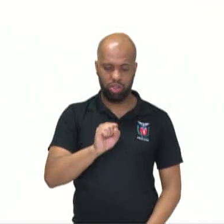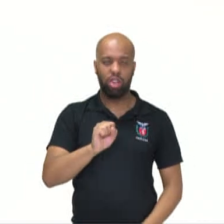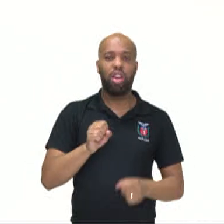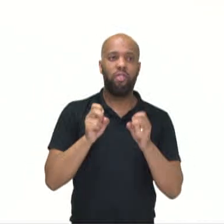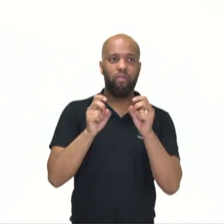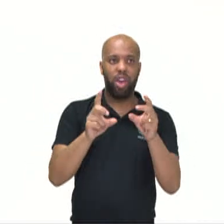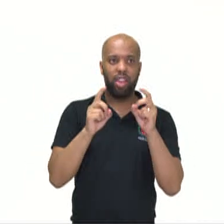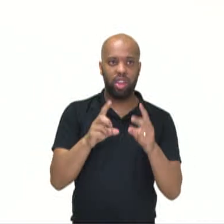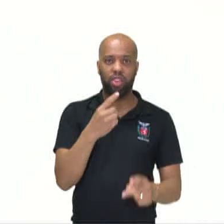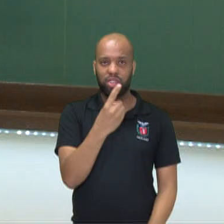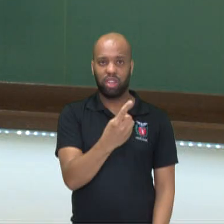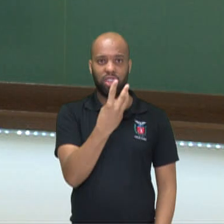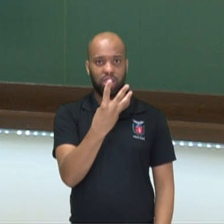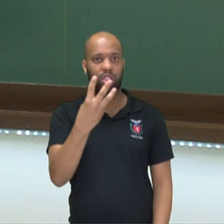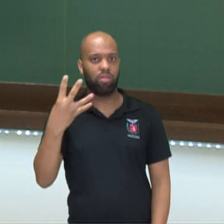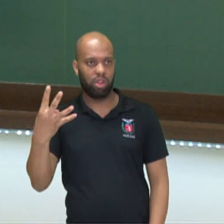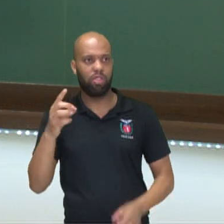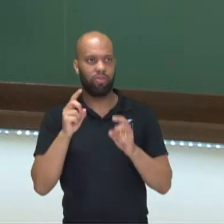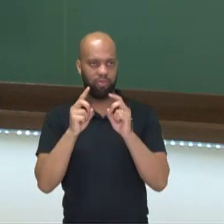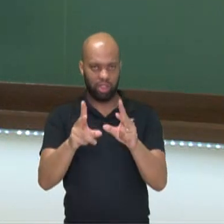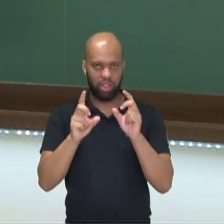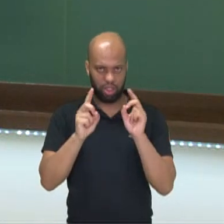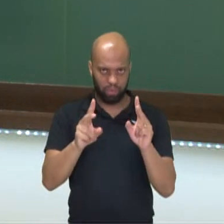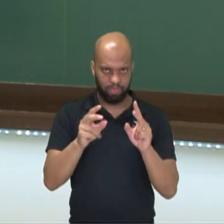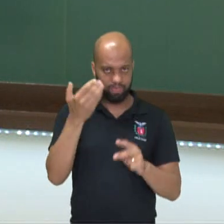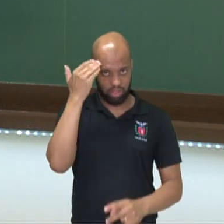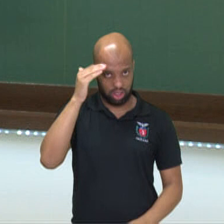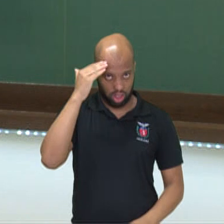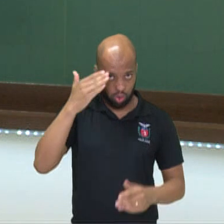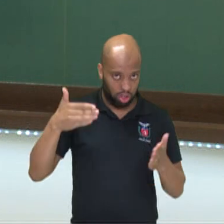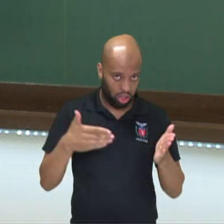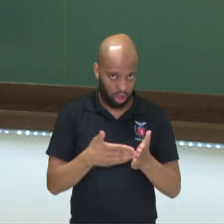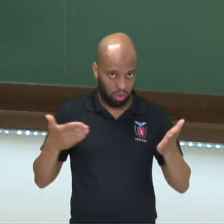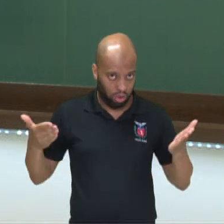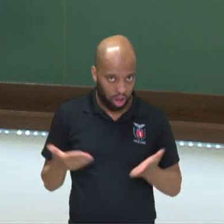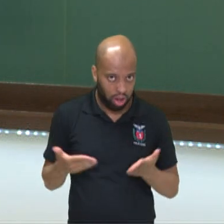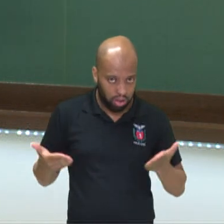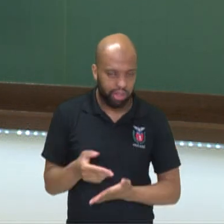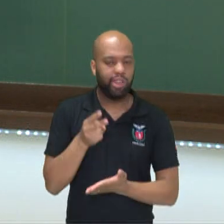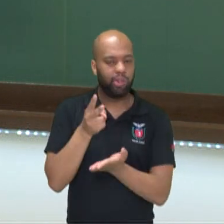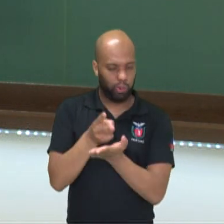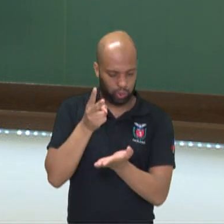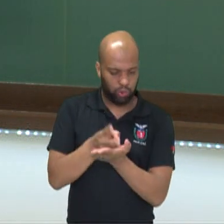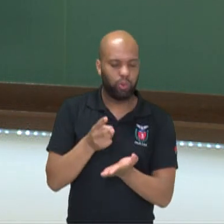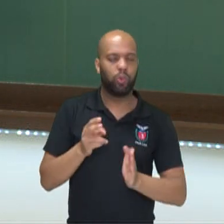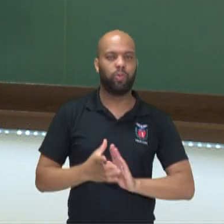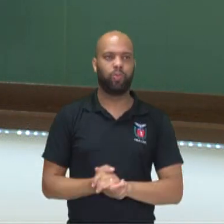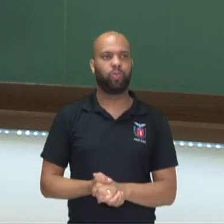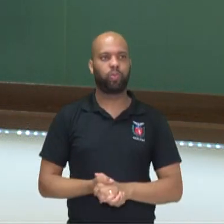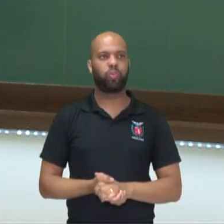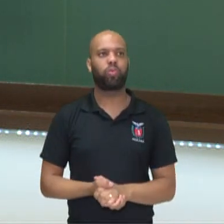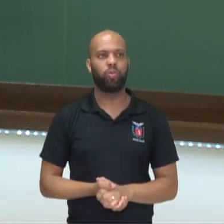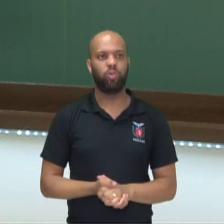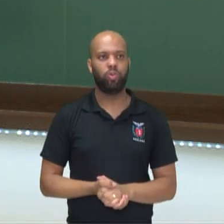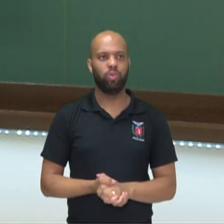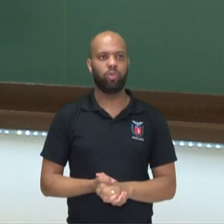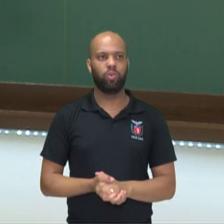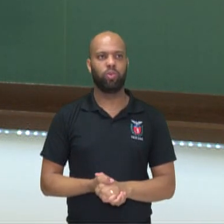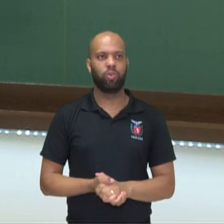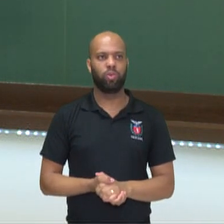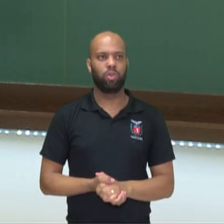vendas. Até aqui, tranquilo, né? Vamos ver a continuidade do enunciado.